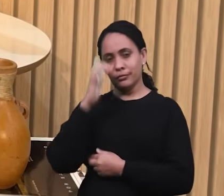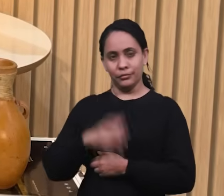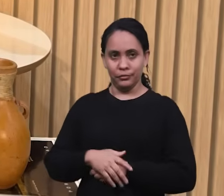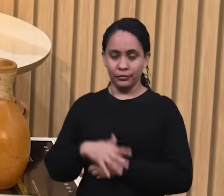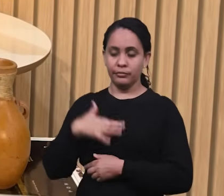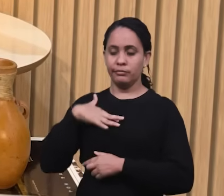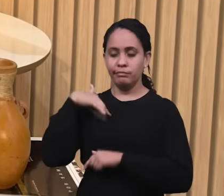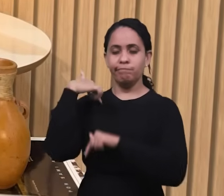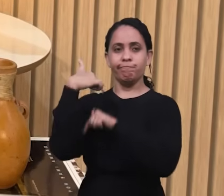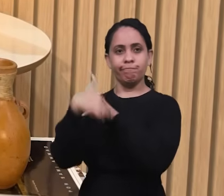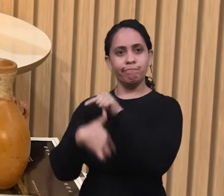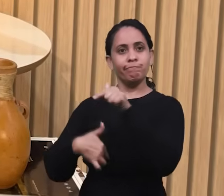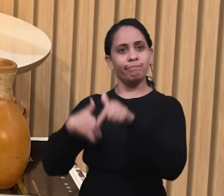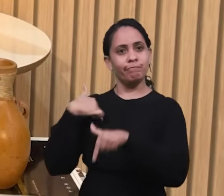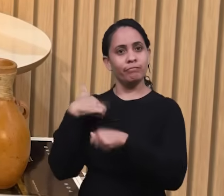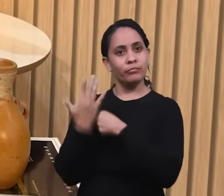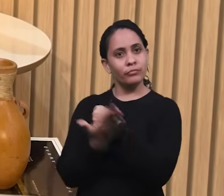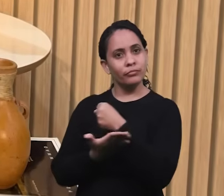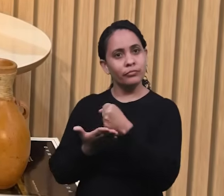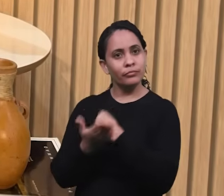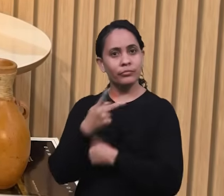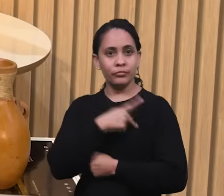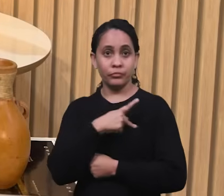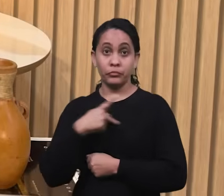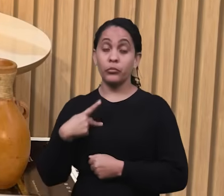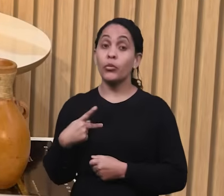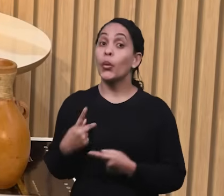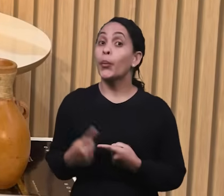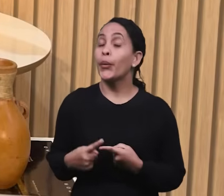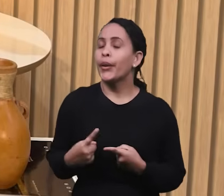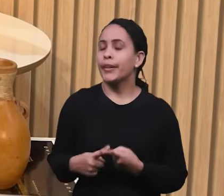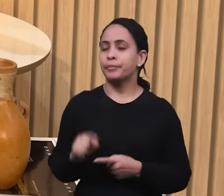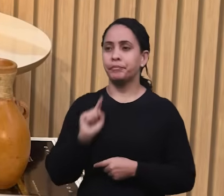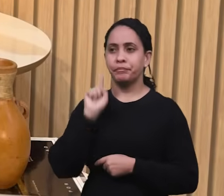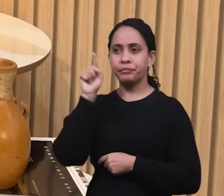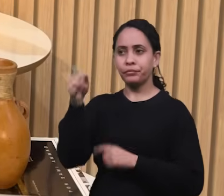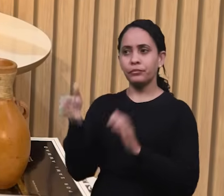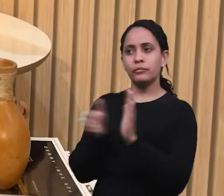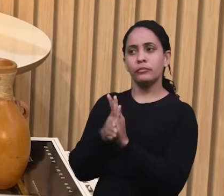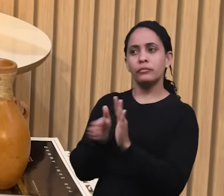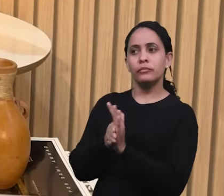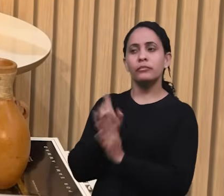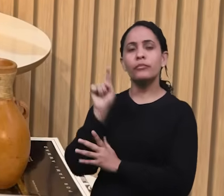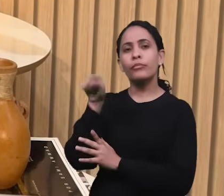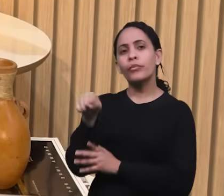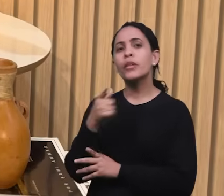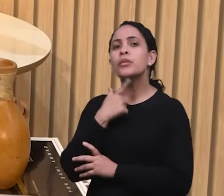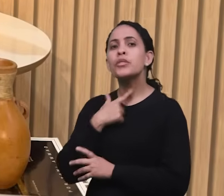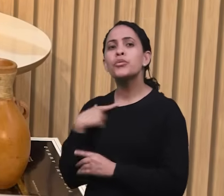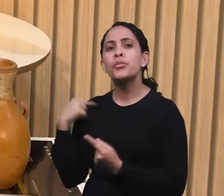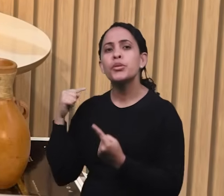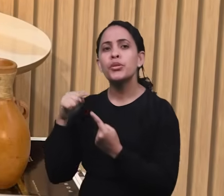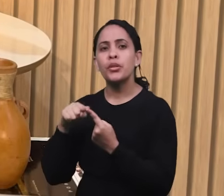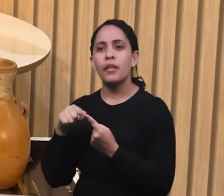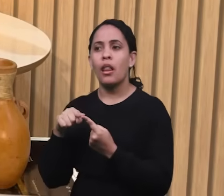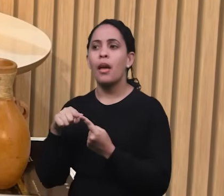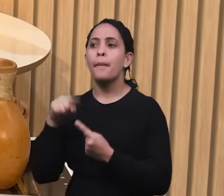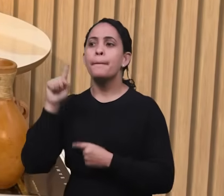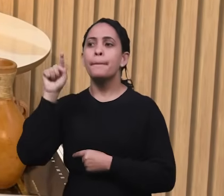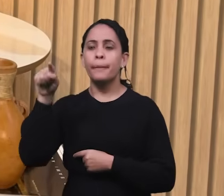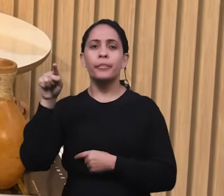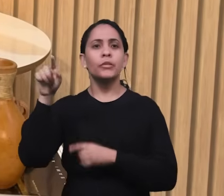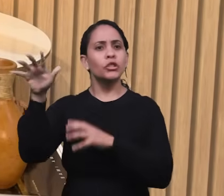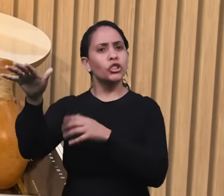trabalho basicamente com pastores. Por quê? O propósito não é trazer esses pastores para a Igreja